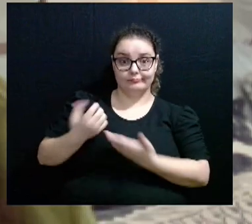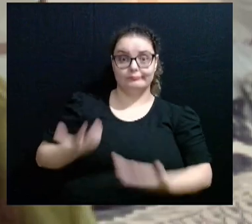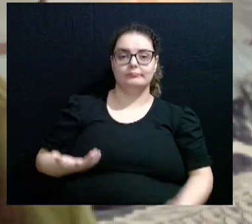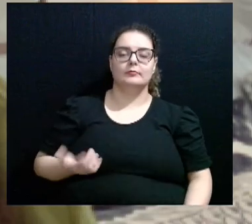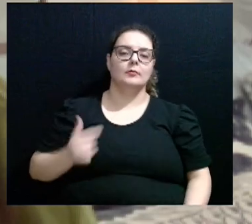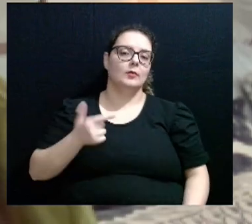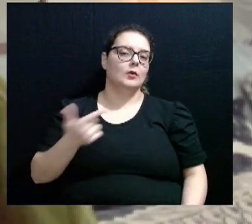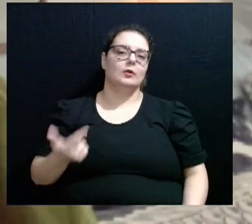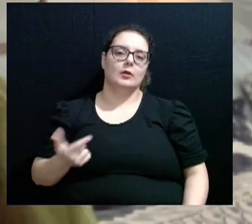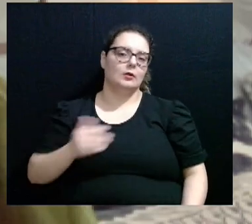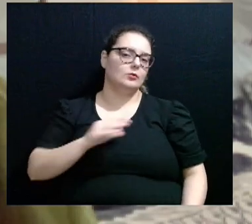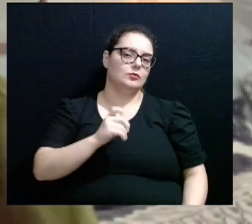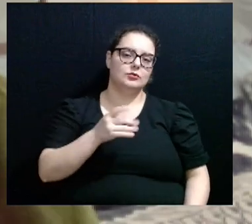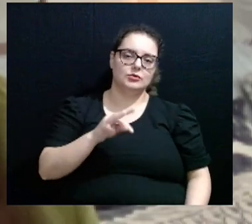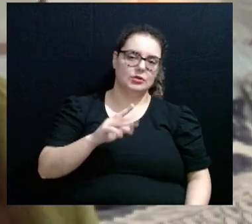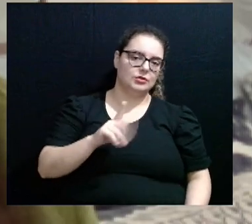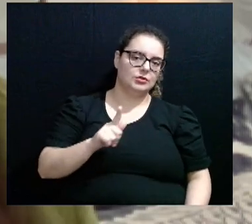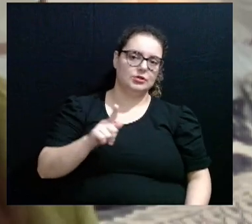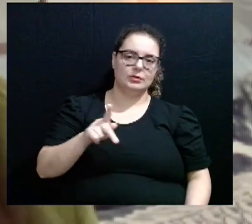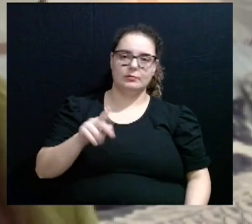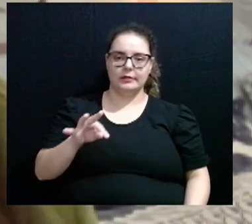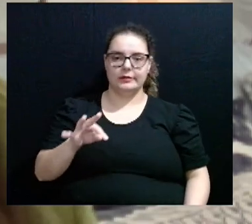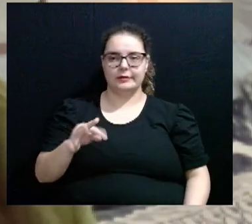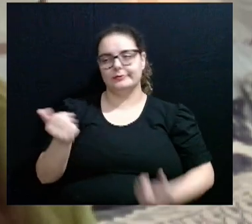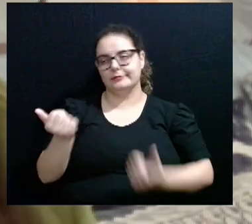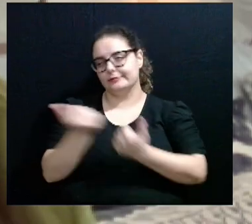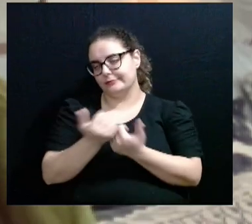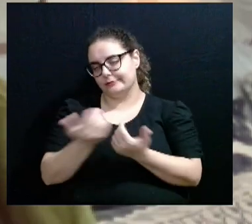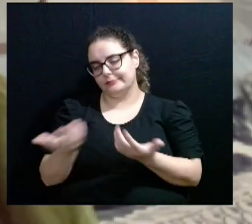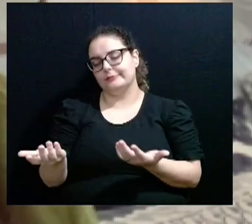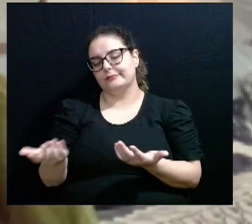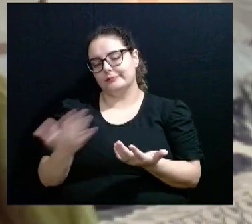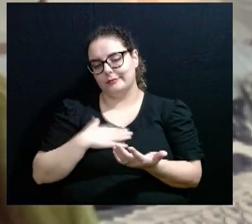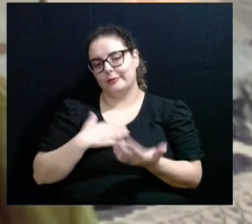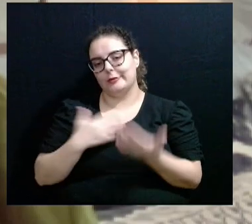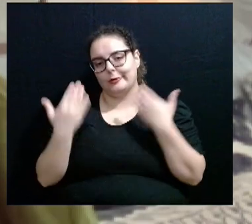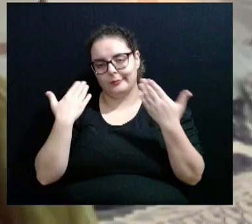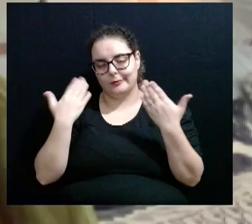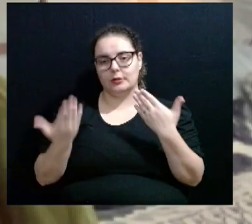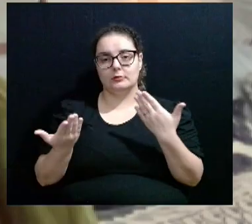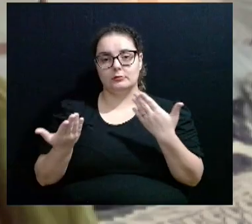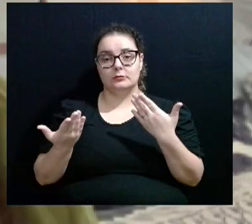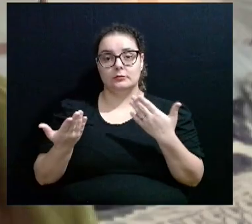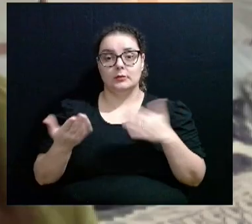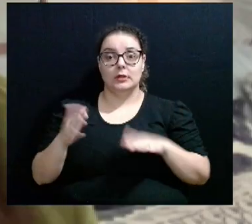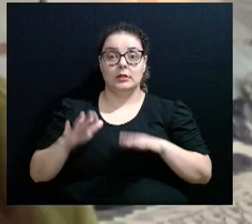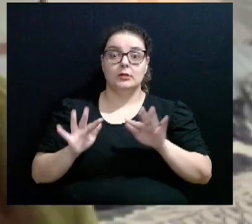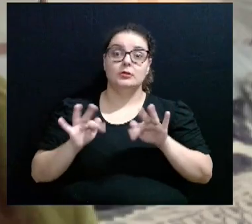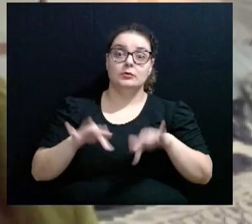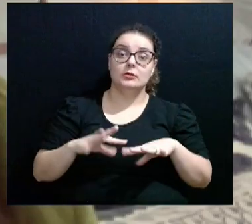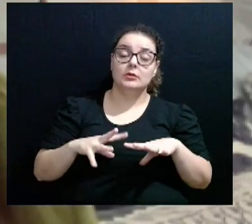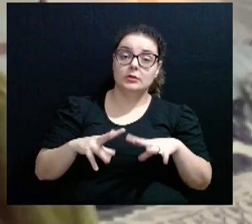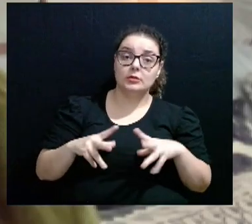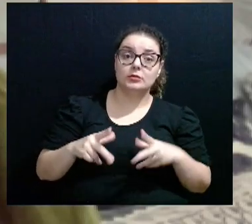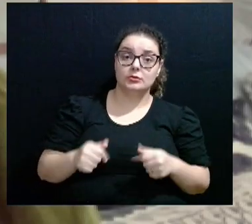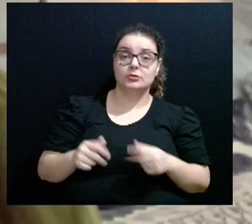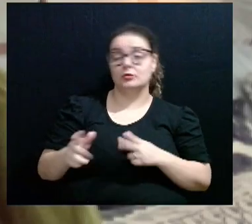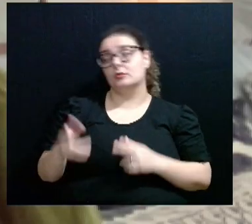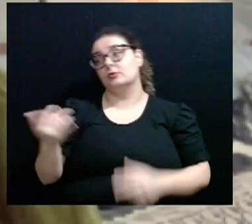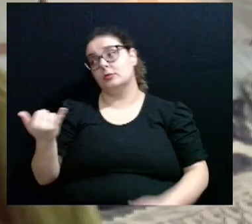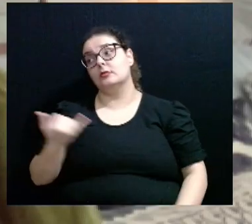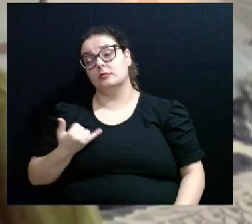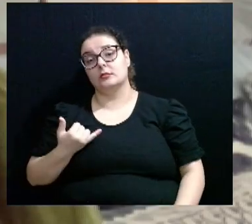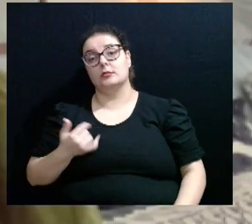ChatGPT substituir o meu psicólogo. Então a gente precisa olhar para isso e que talvez seja no final de tudo isso, como você falou, uma grande